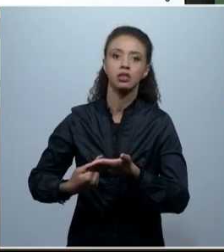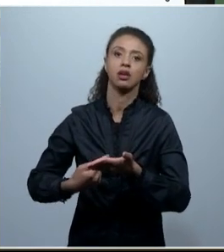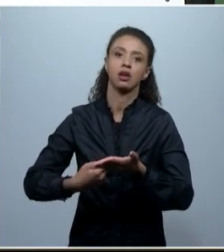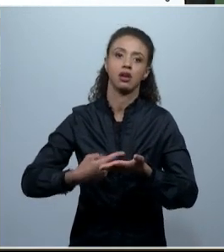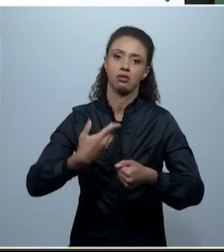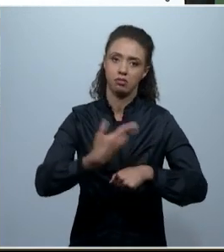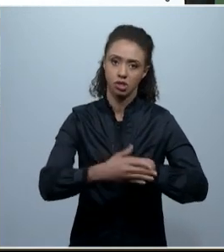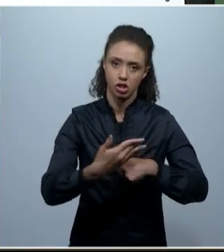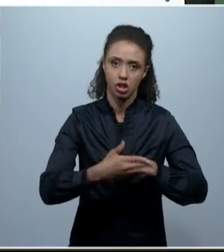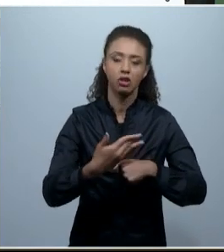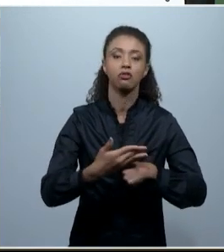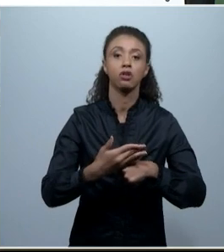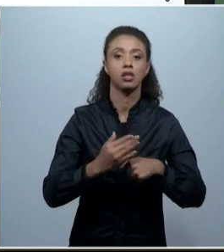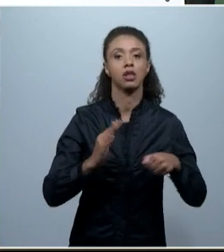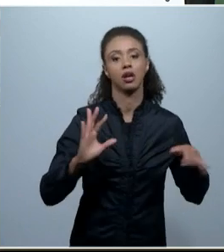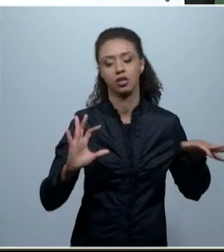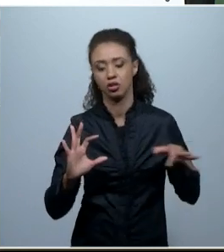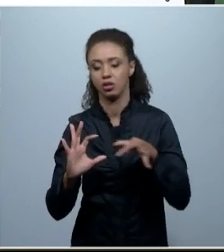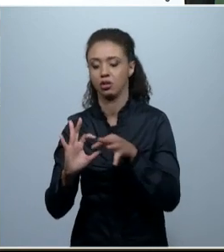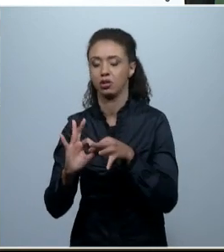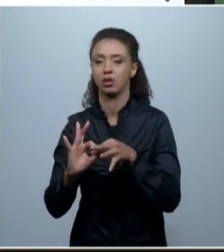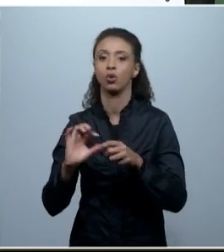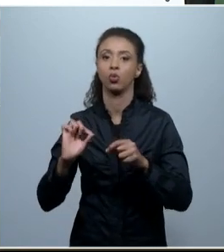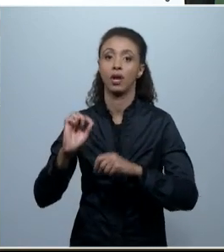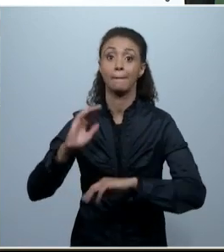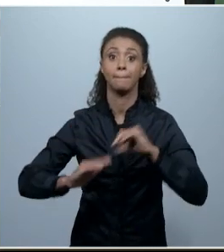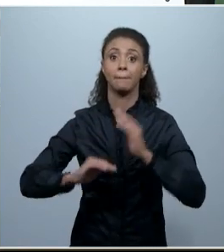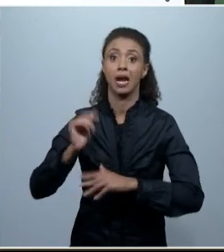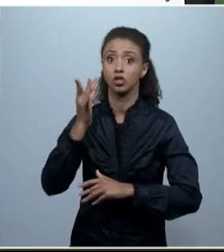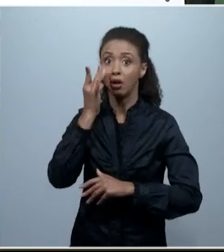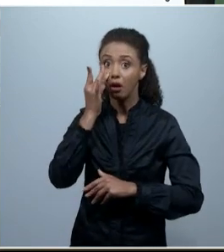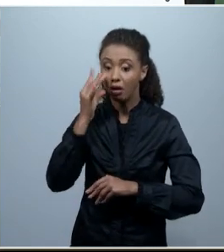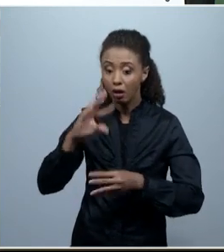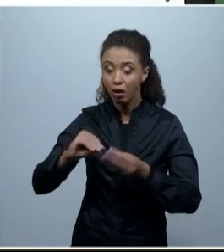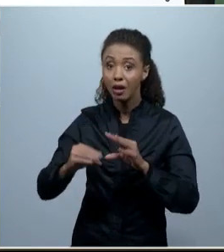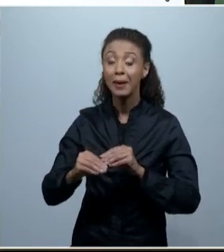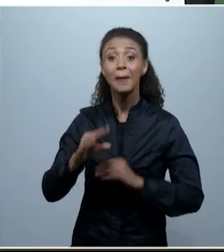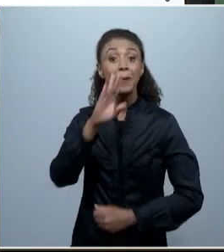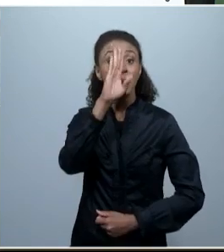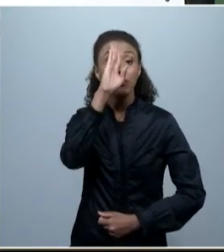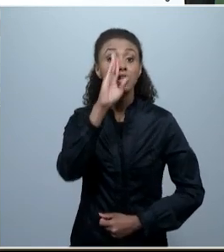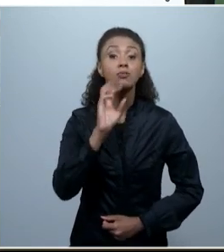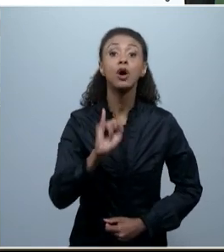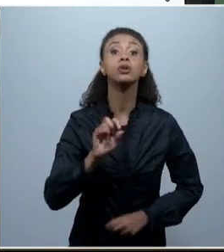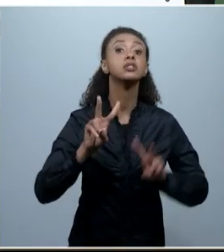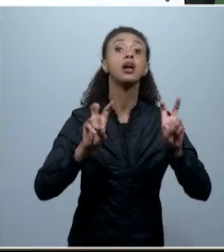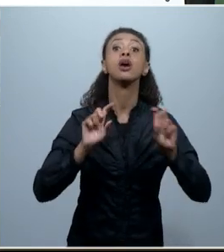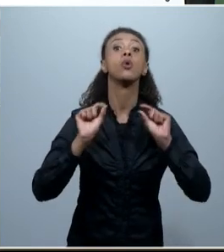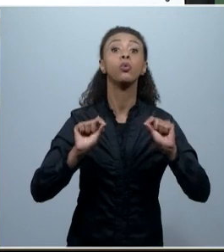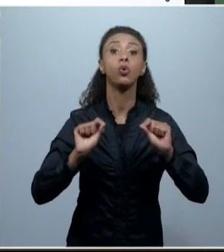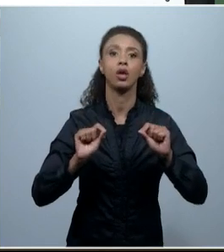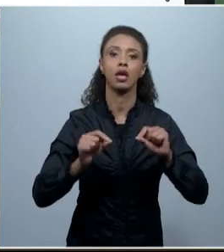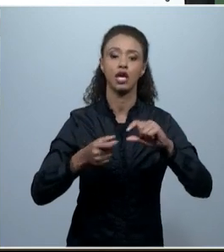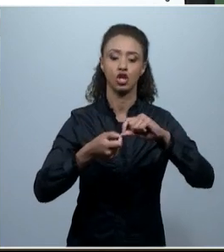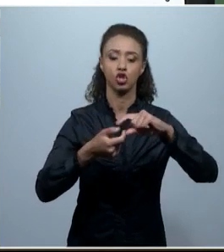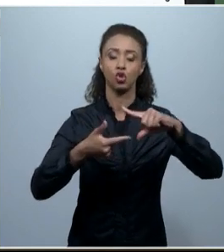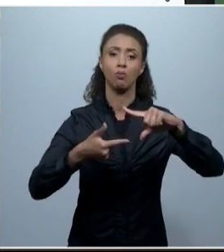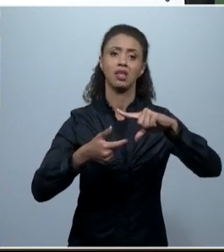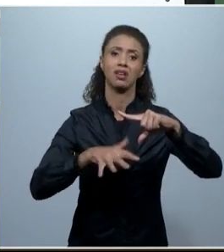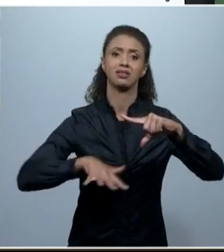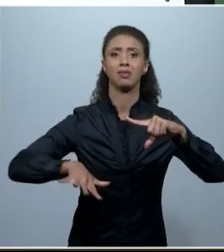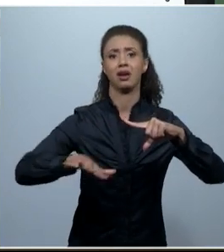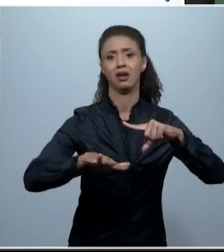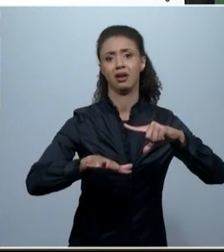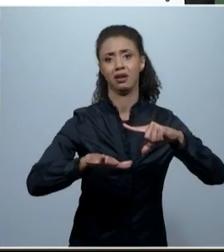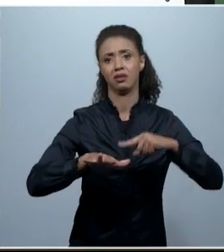exercícios com uma parte prática e manipulável especialmente a gente está falando de geometria espacial então quando você